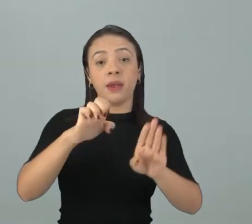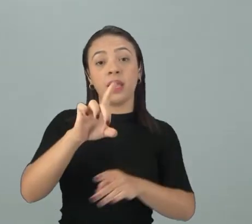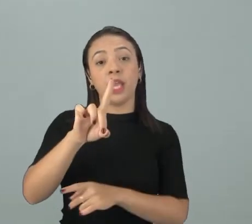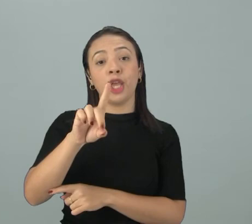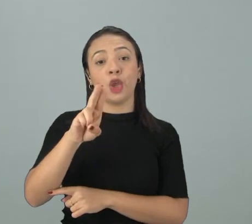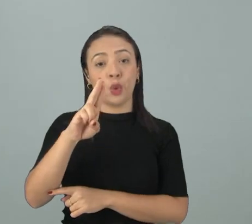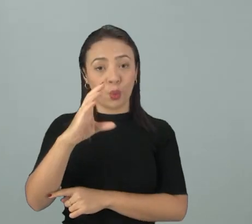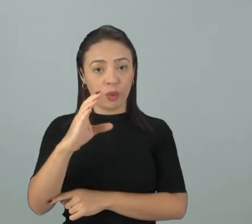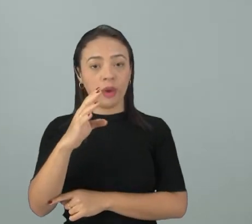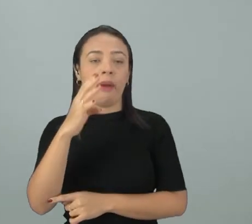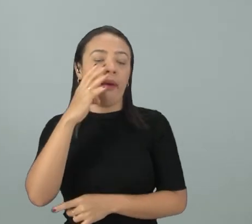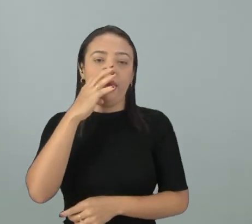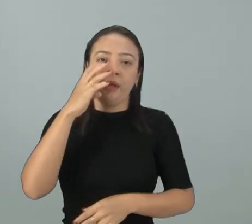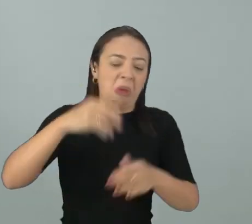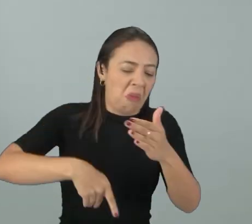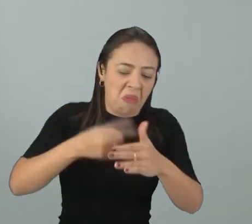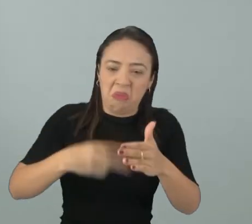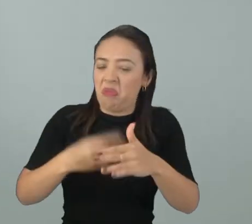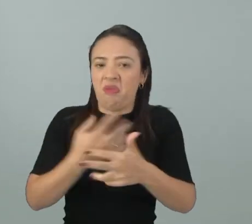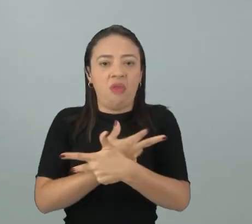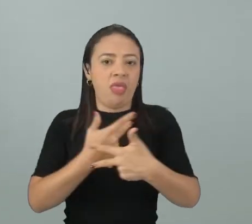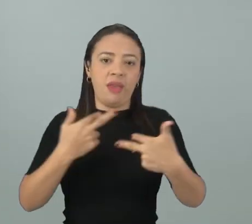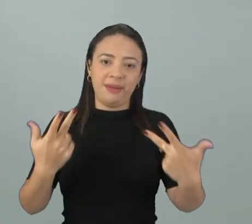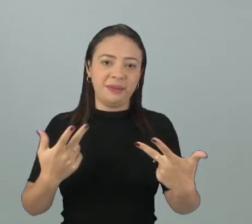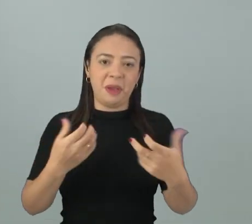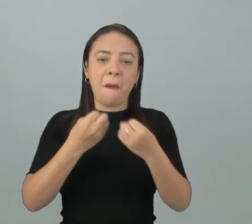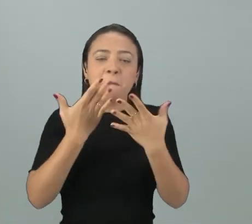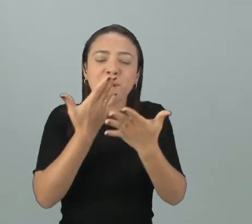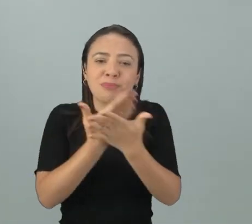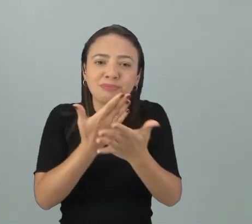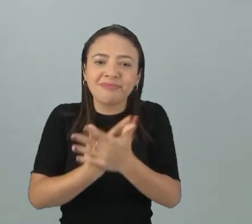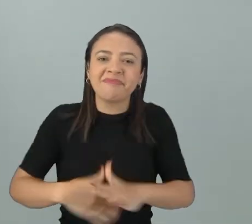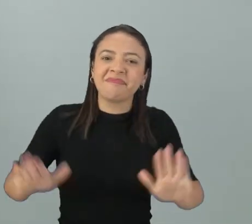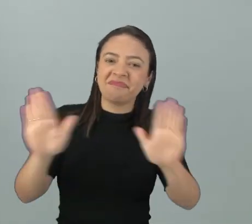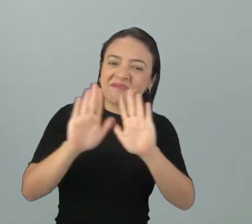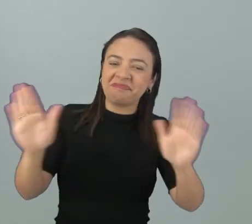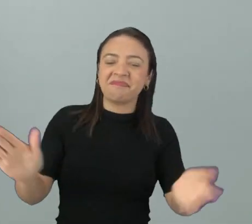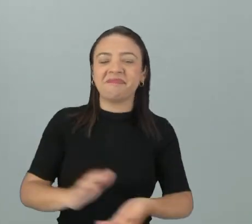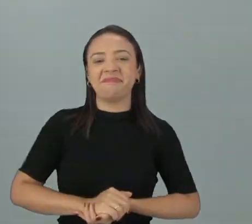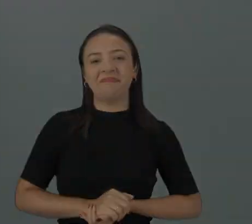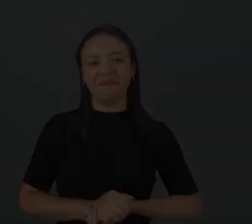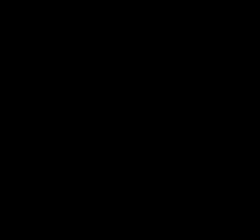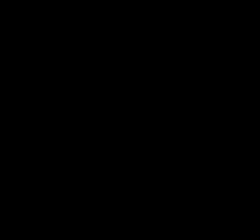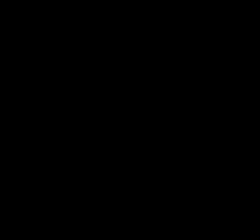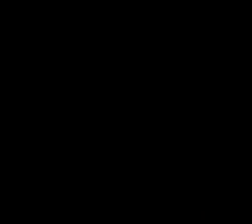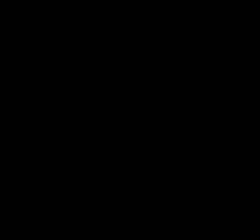assistirem aí 1, 2, 3 vezes, tá? Desejo bons estudos e até a próxima.